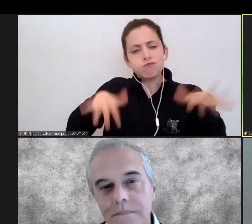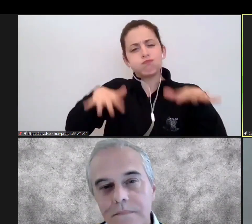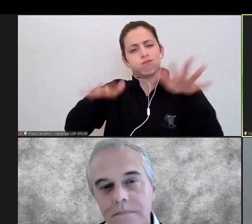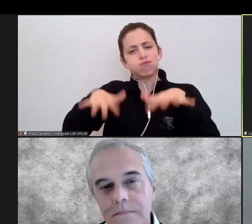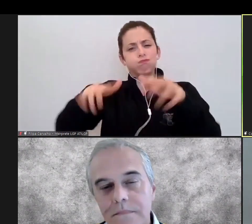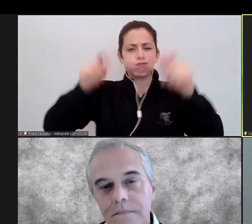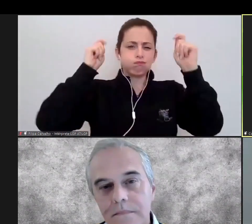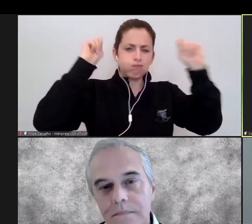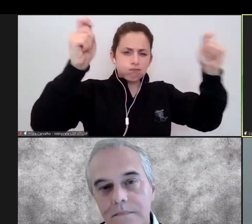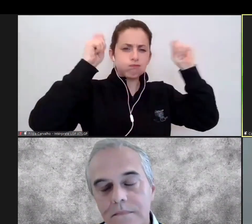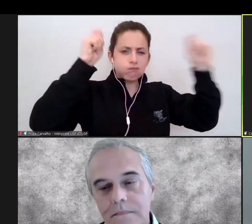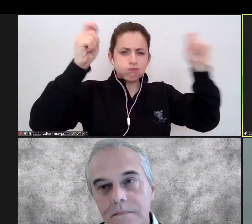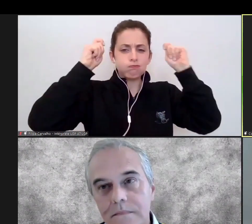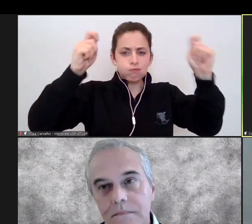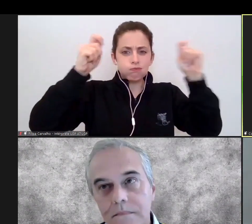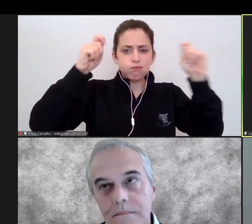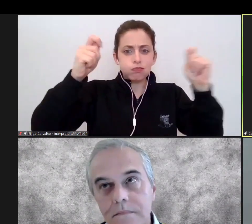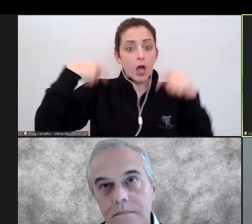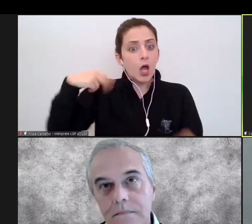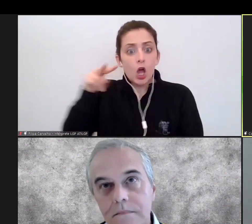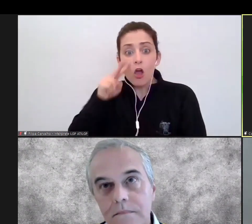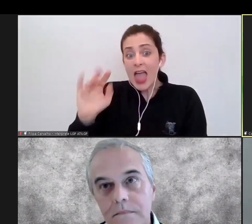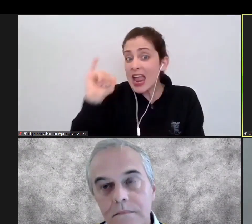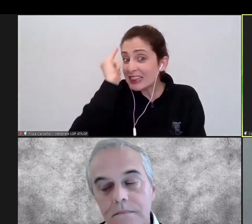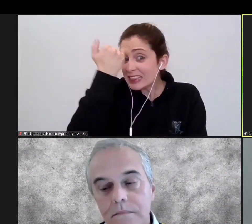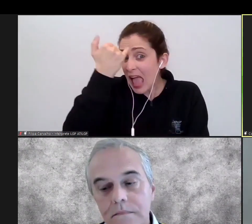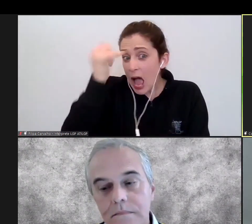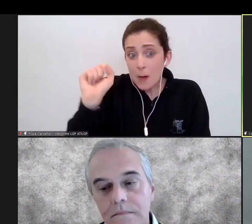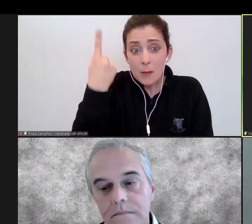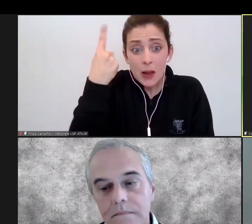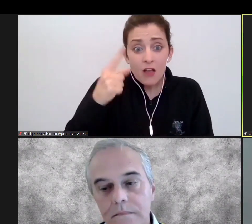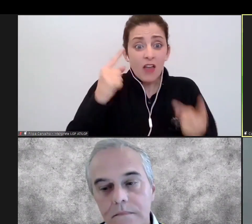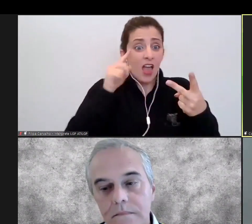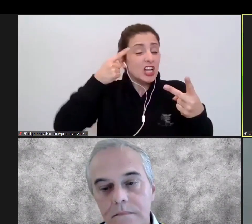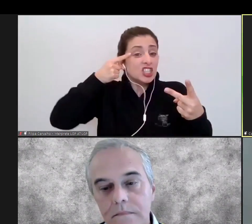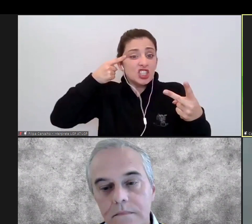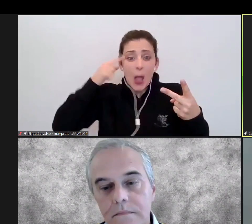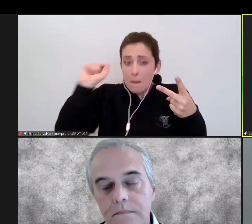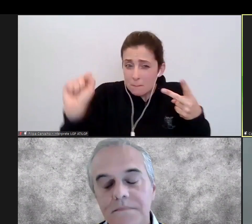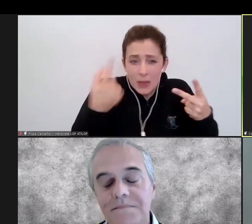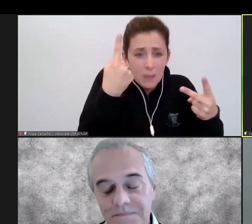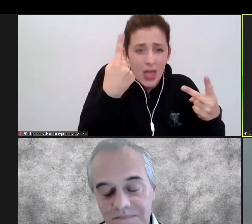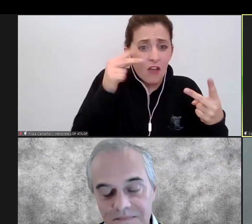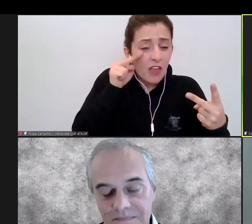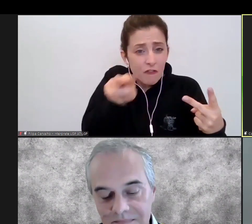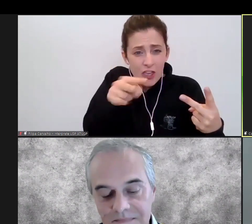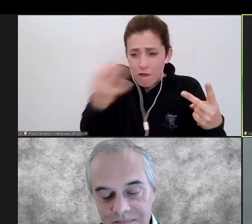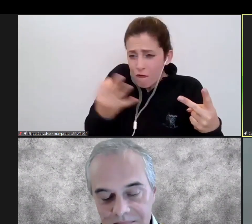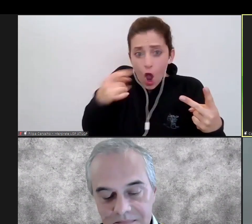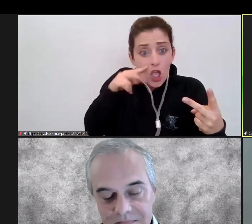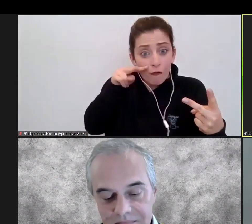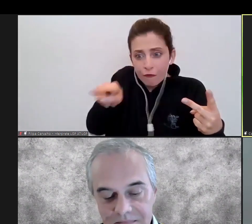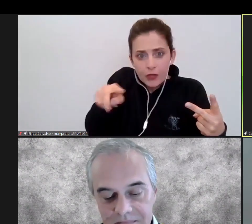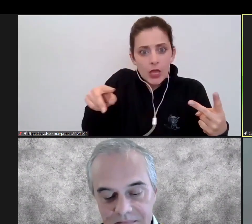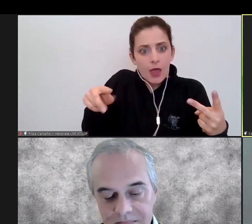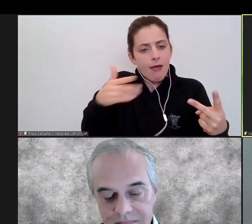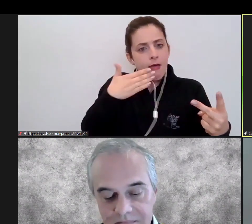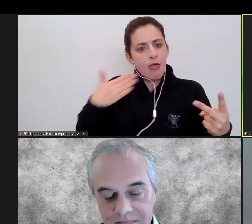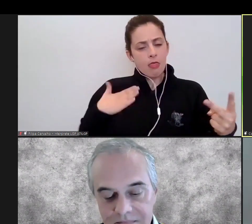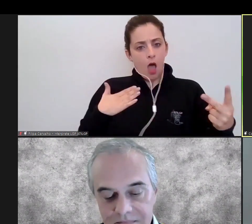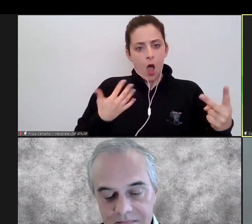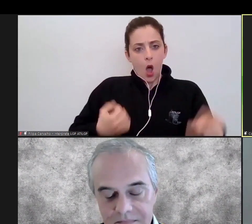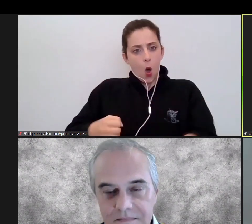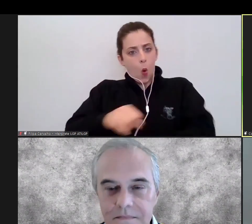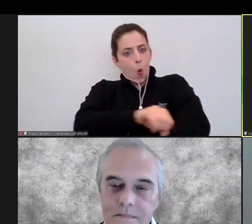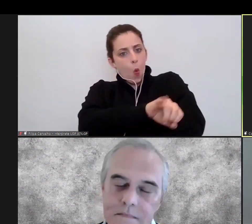em todas elas, eu vi indianos pela primeira vez, eu vi chineses pela primeira vez, portanto, aquilo marcou-me muito, foi muito emocionante